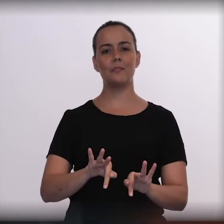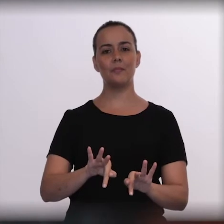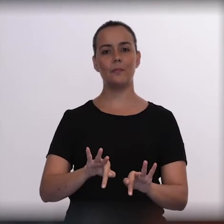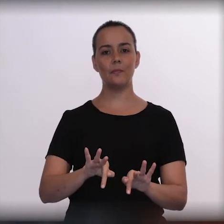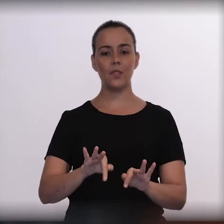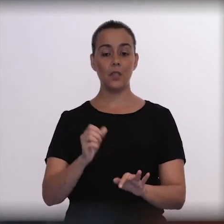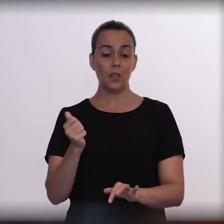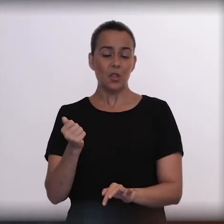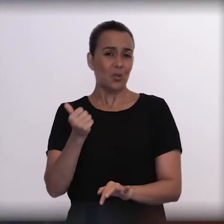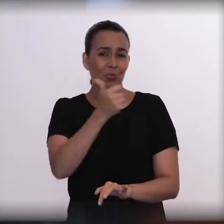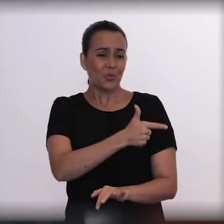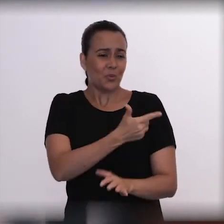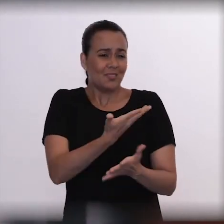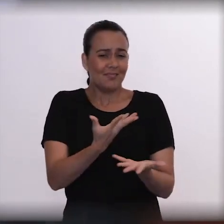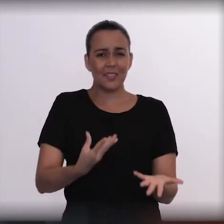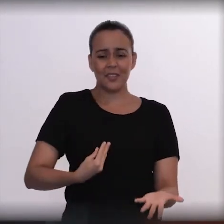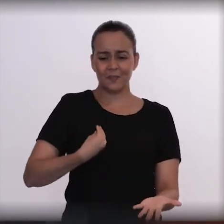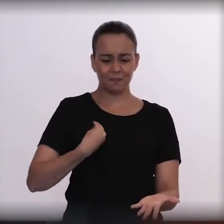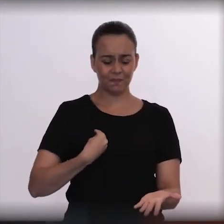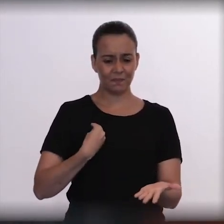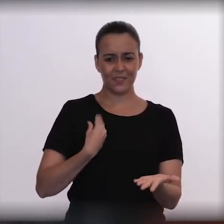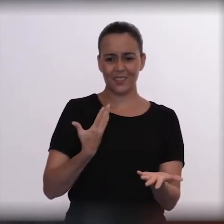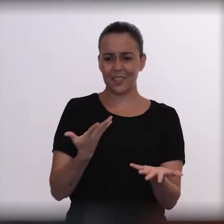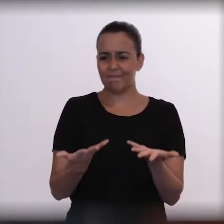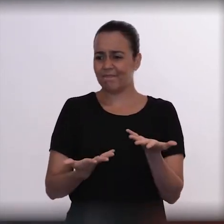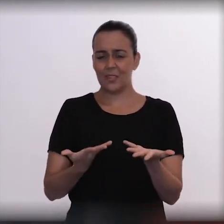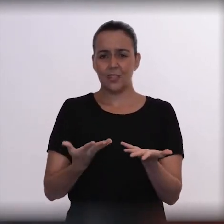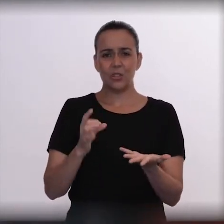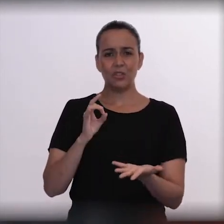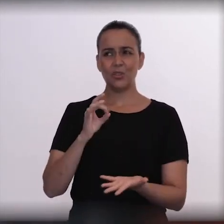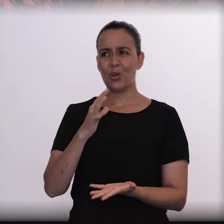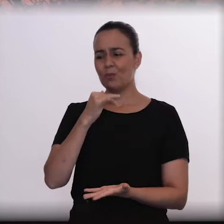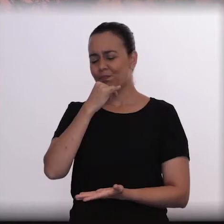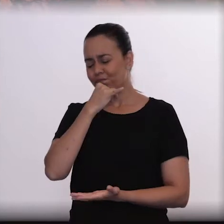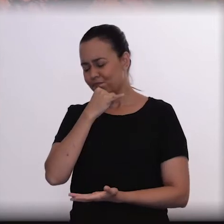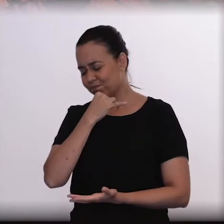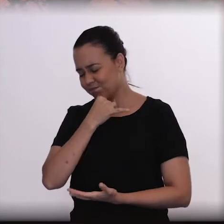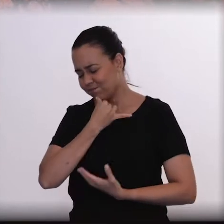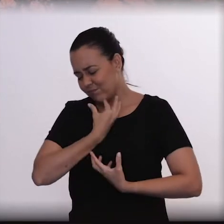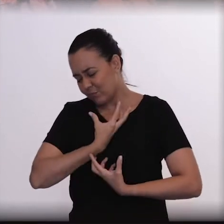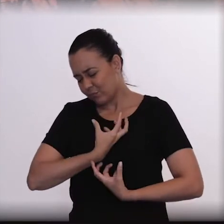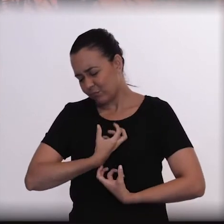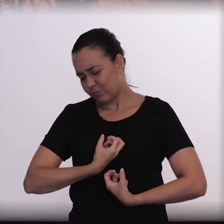estar ali de uma forma que só me deixava mais triste.